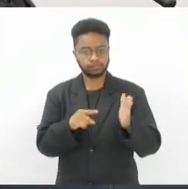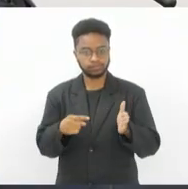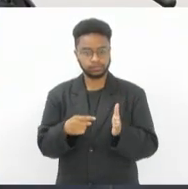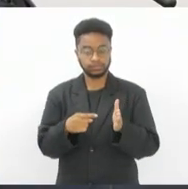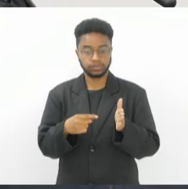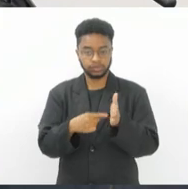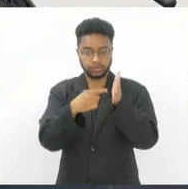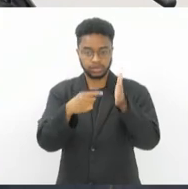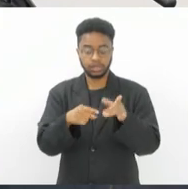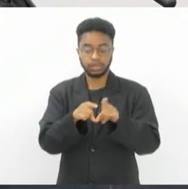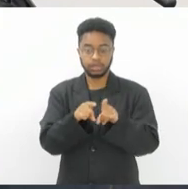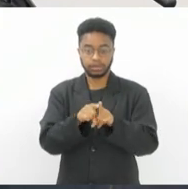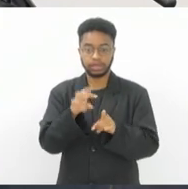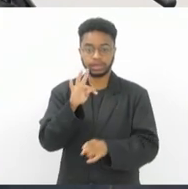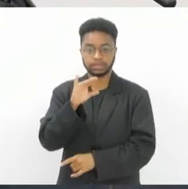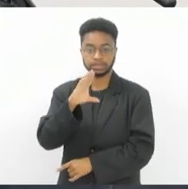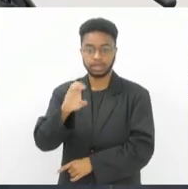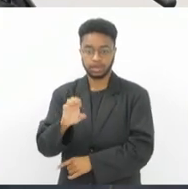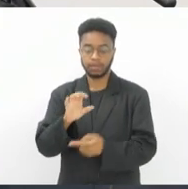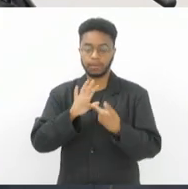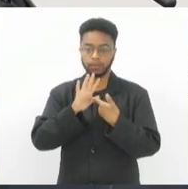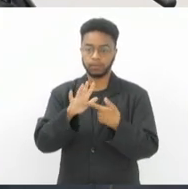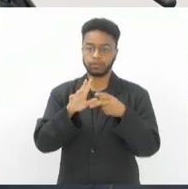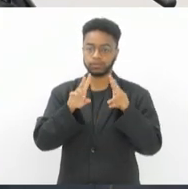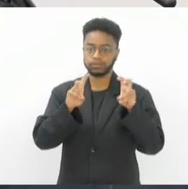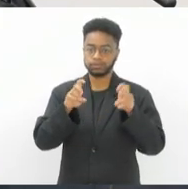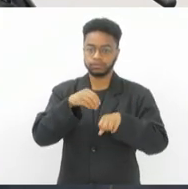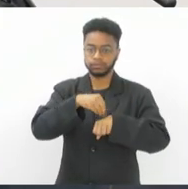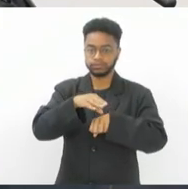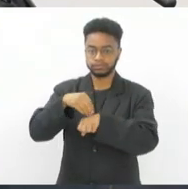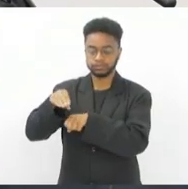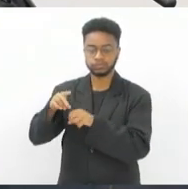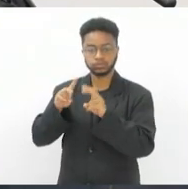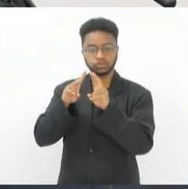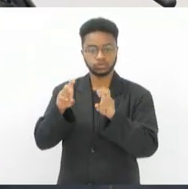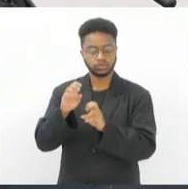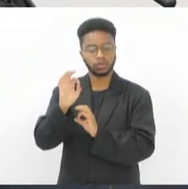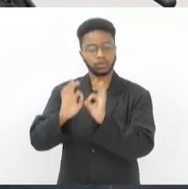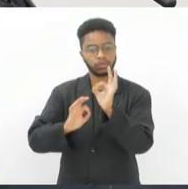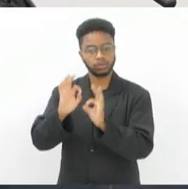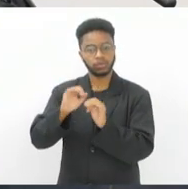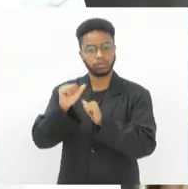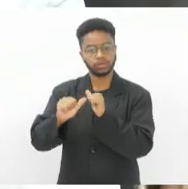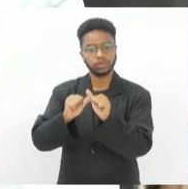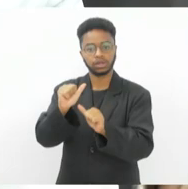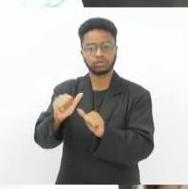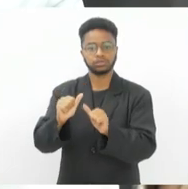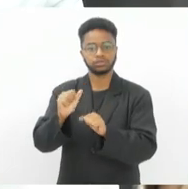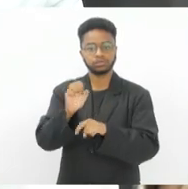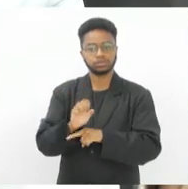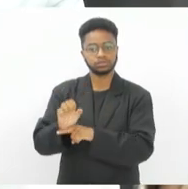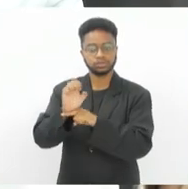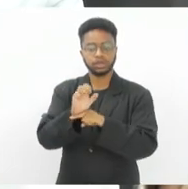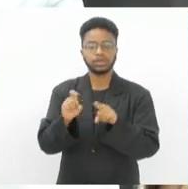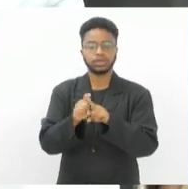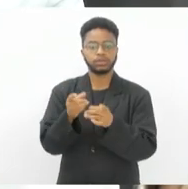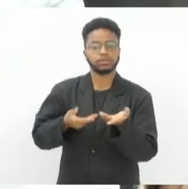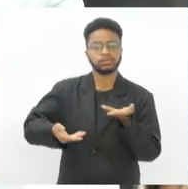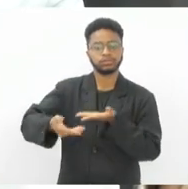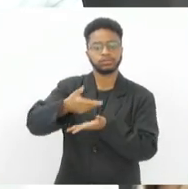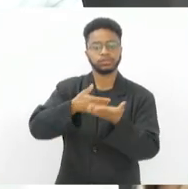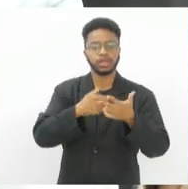também apresentou recomendações sobre o tema, como o aprimoramento do planejamento estadual, maior interação entre os